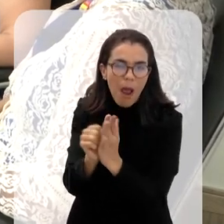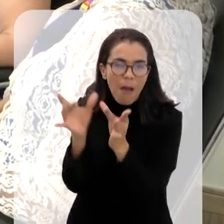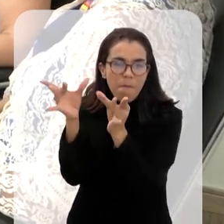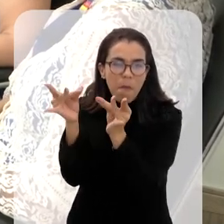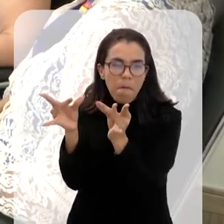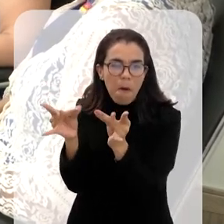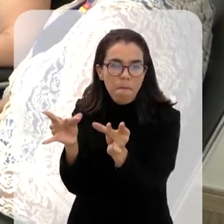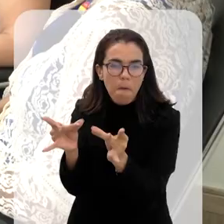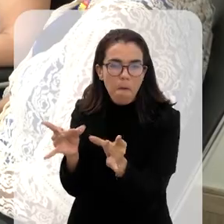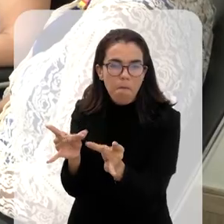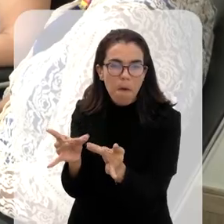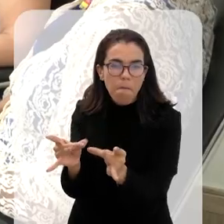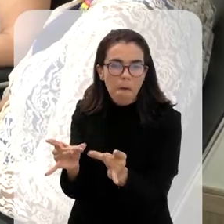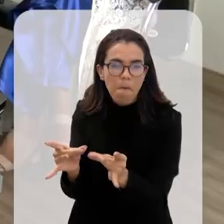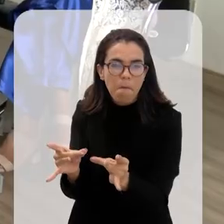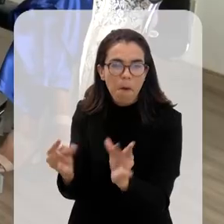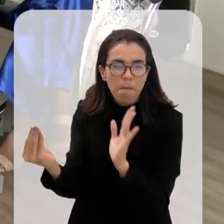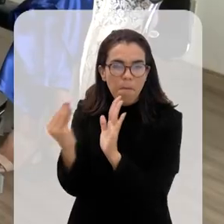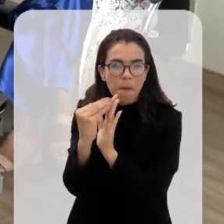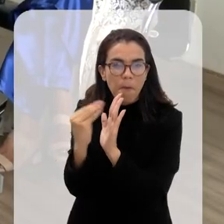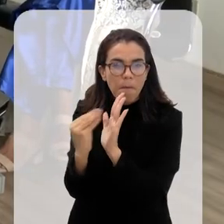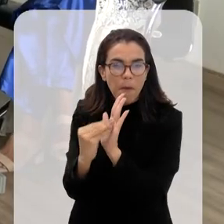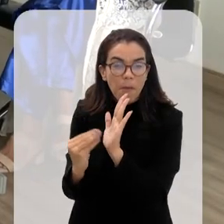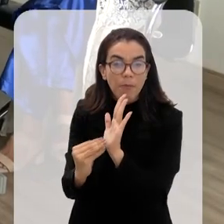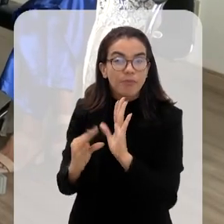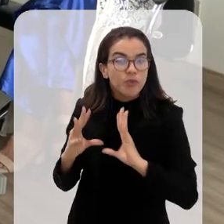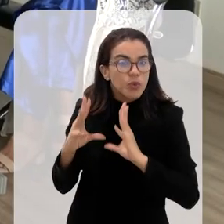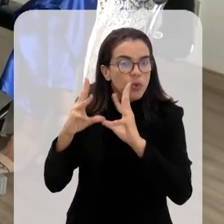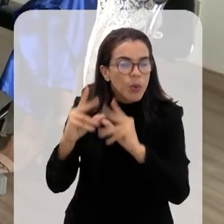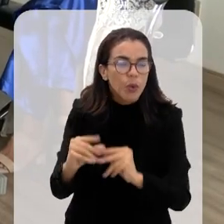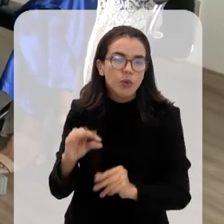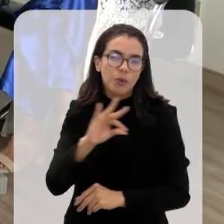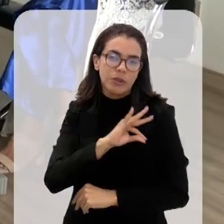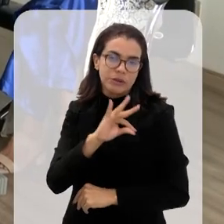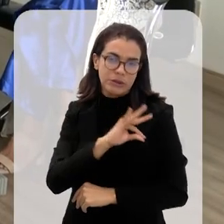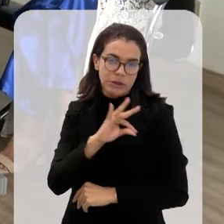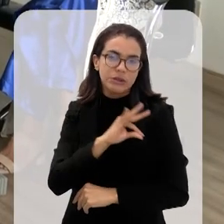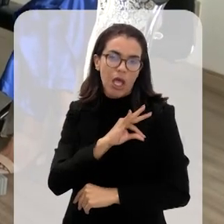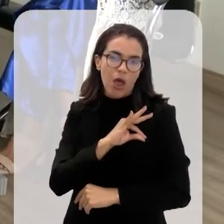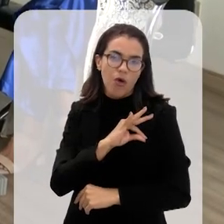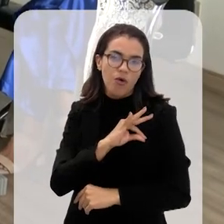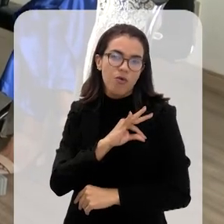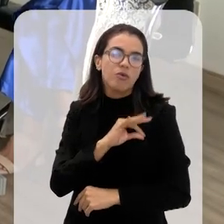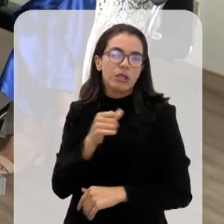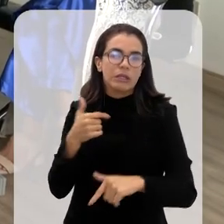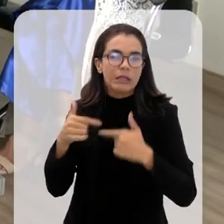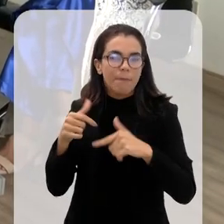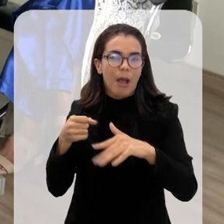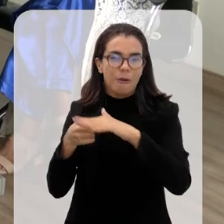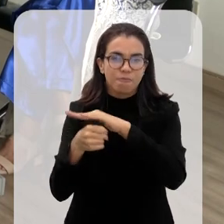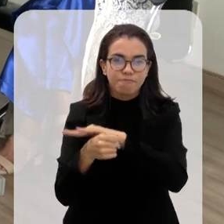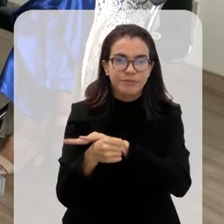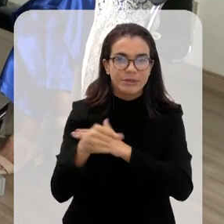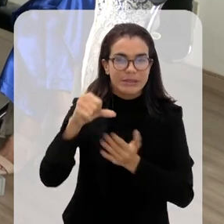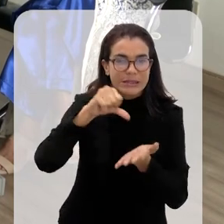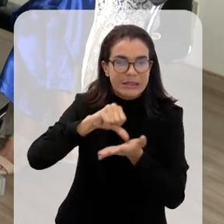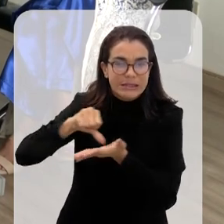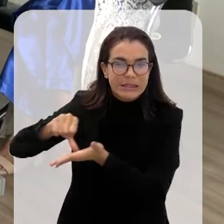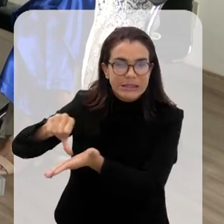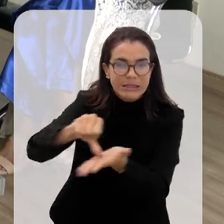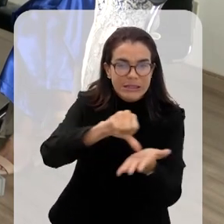ocorrência, colhendo um termo de declarações. Então, todos os policiais que foram lotados nas 14